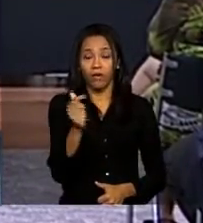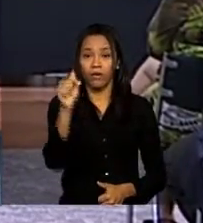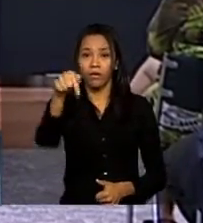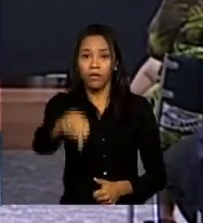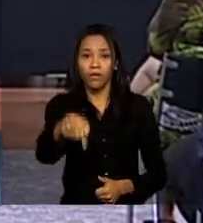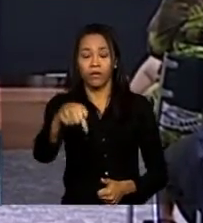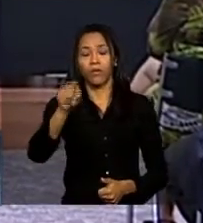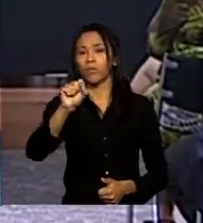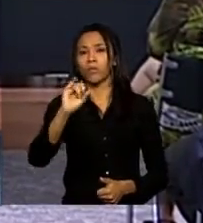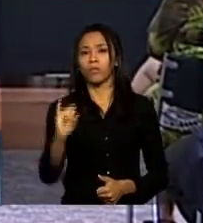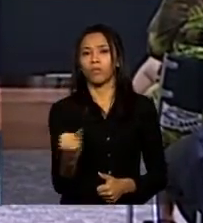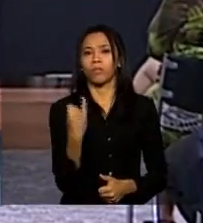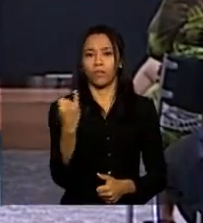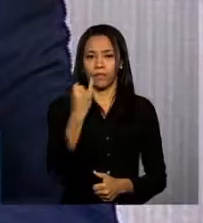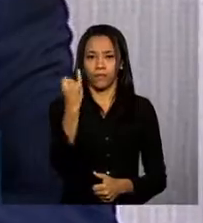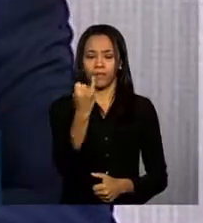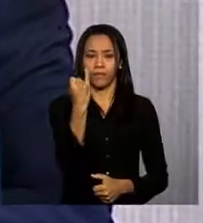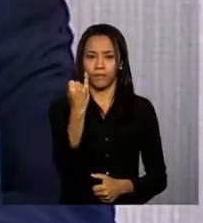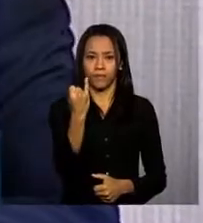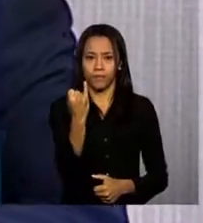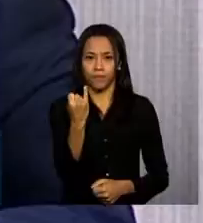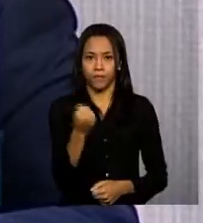a importância de